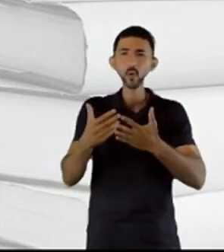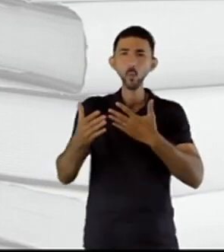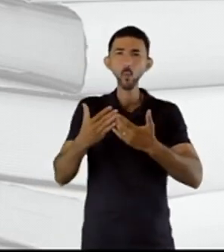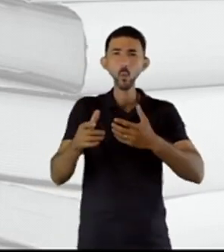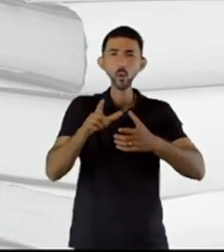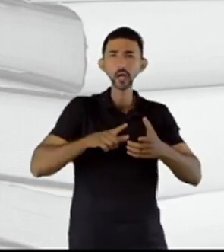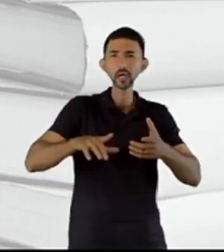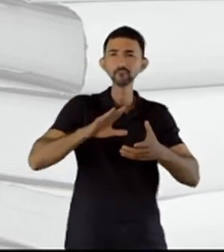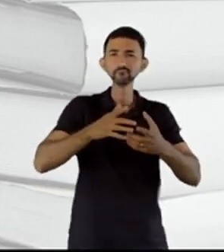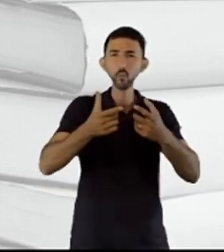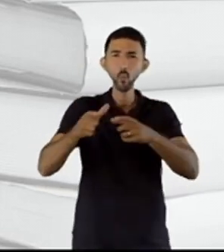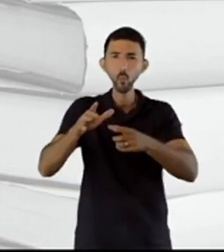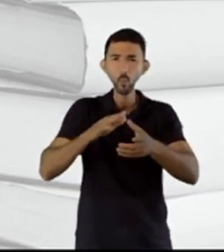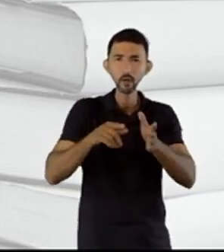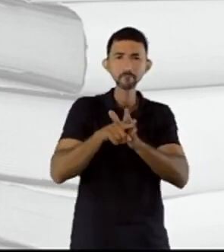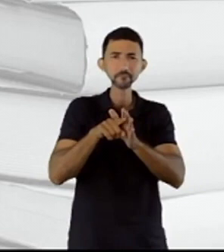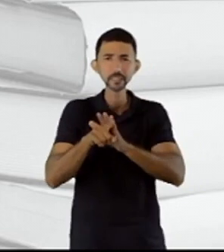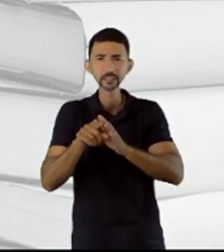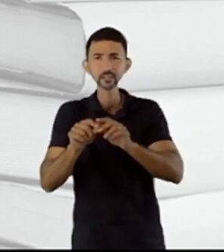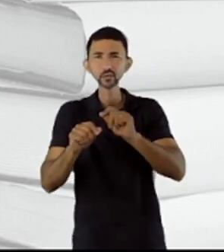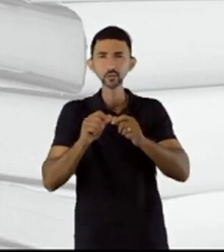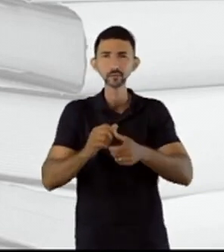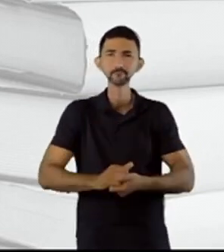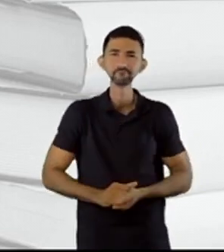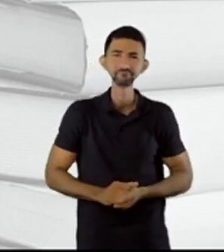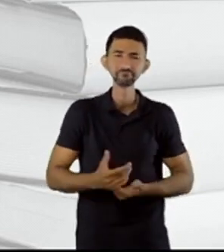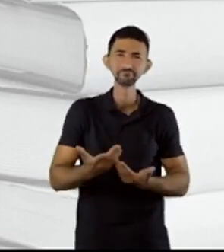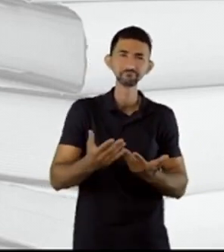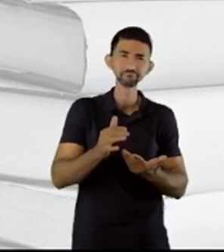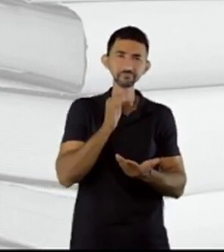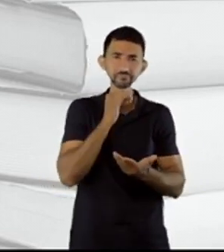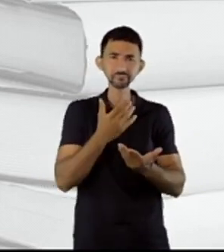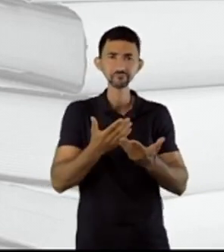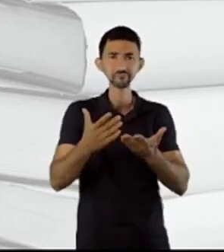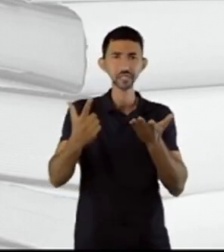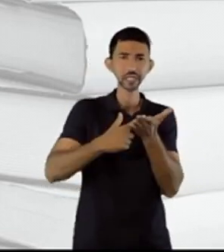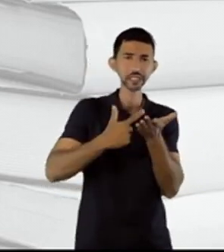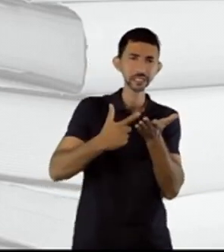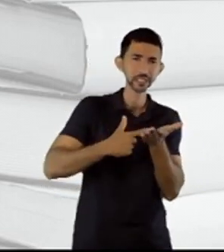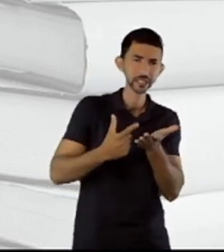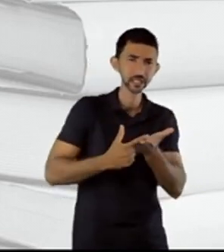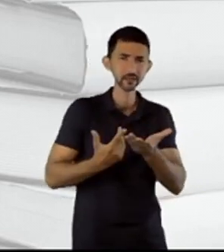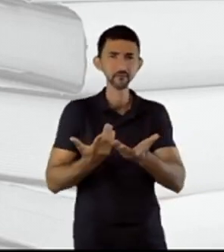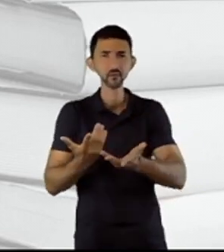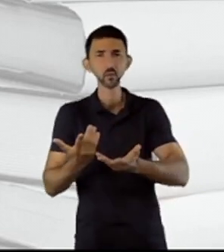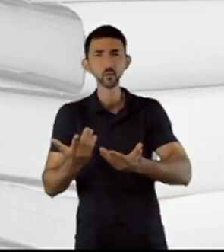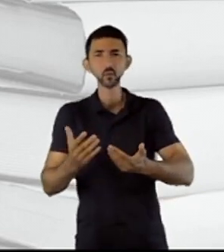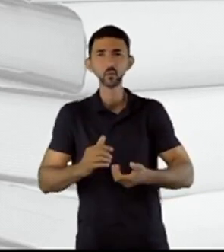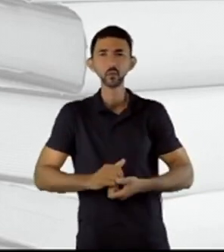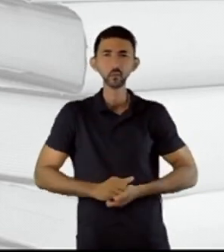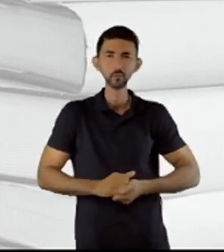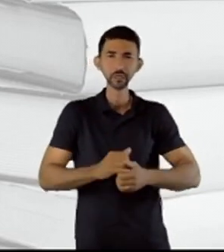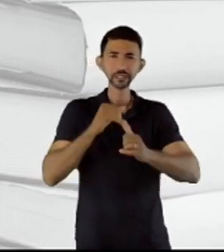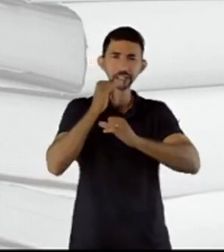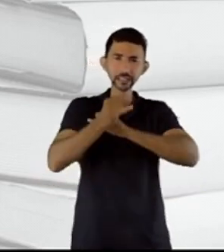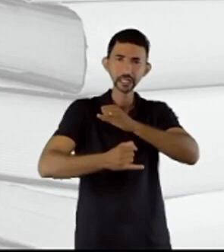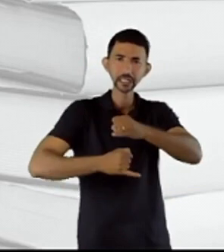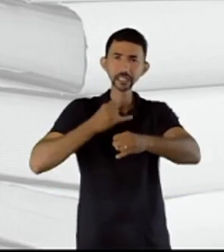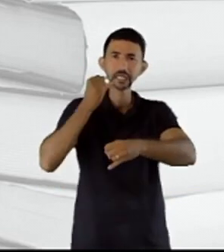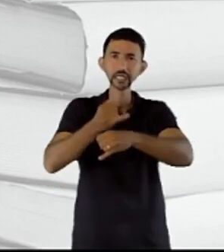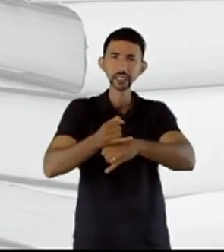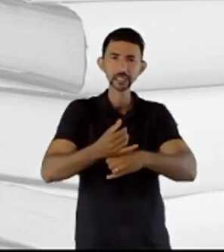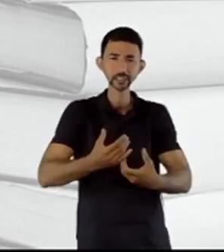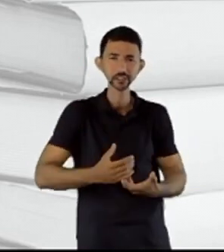qualquer meio que vocês puderem, tudo bem? Pode ser no livro, pode ser na